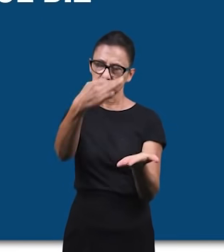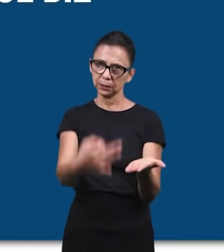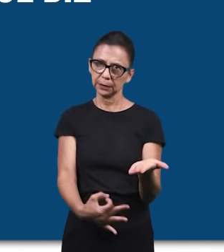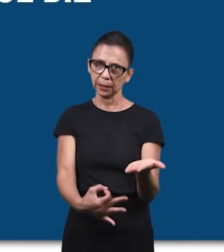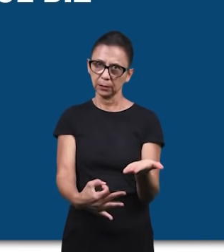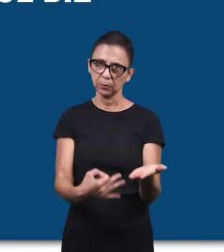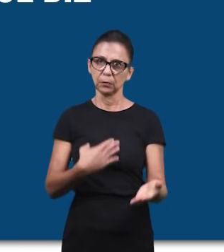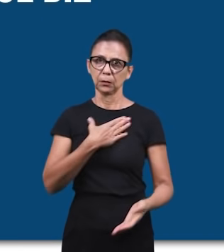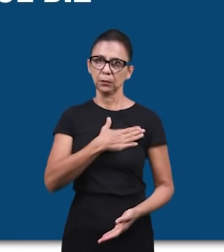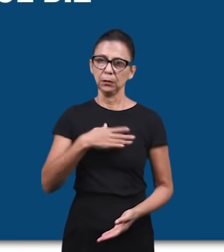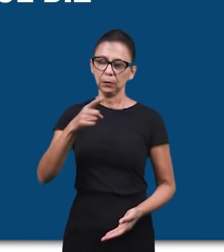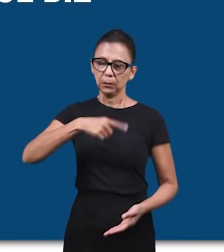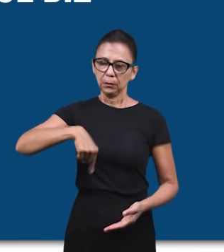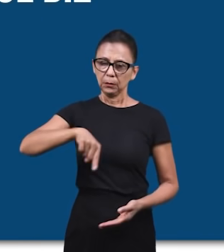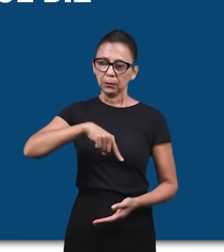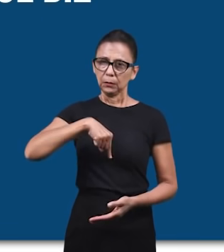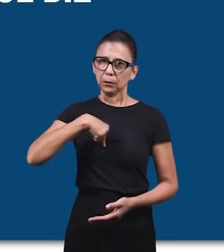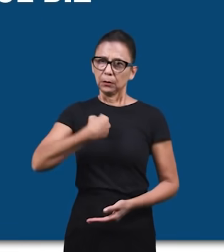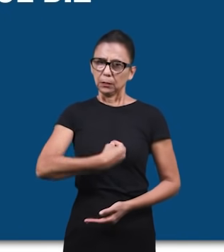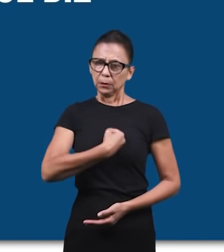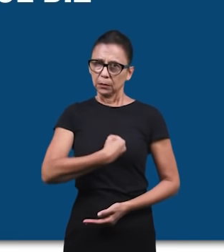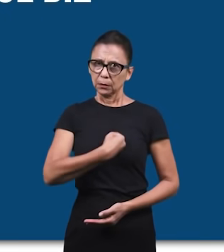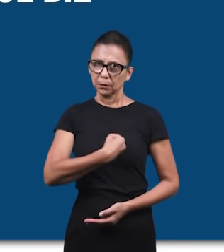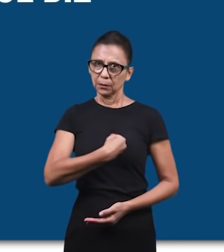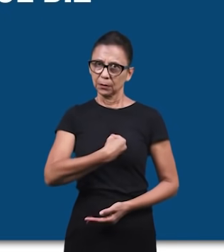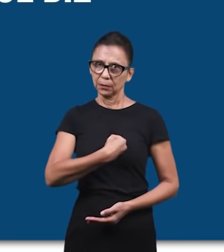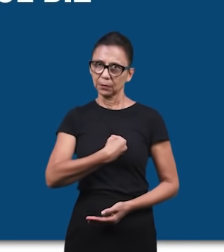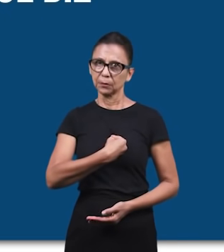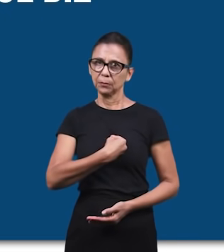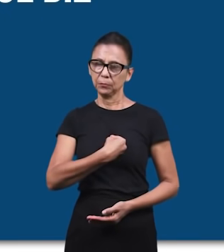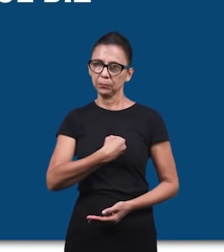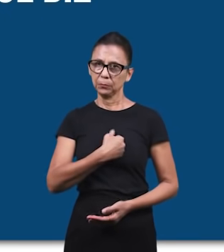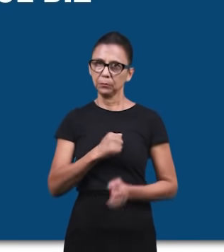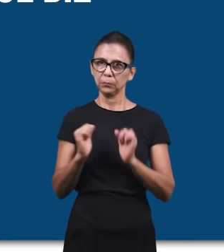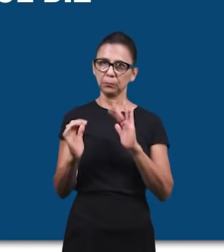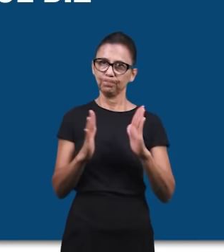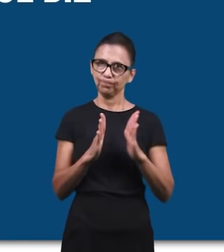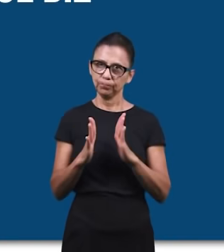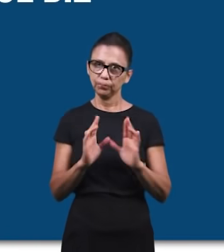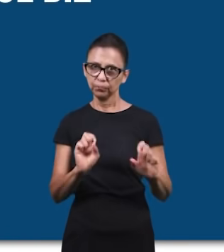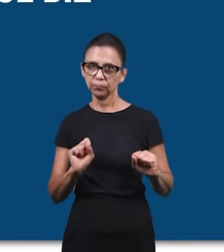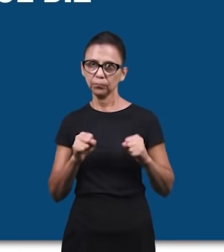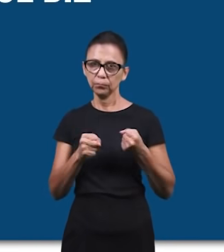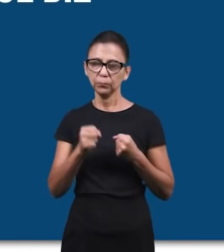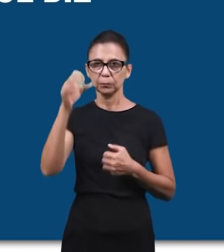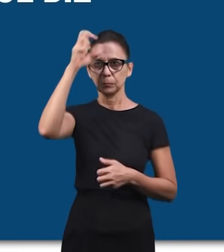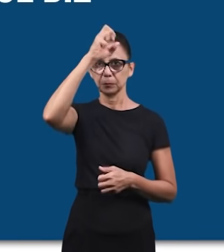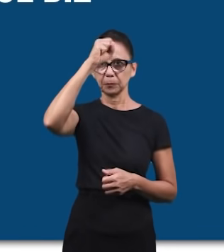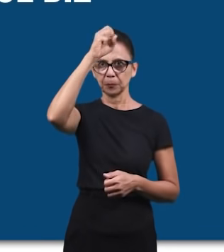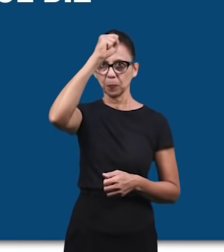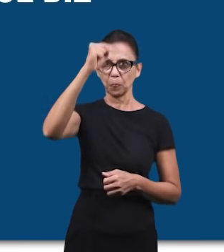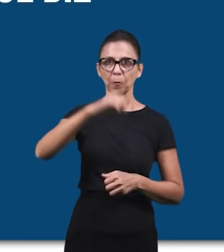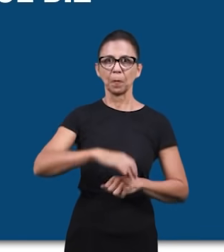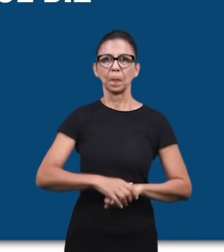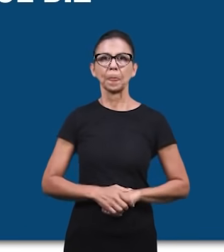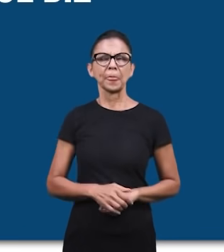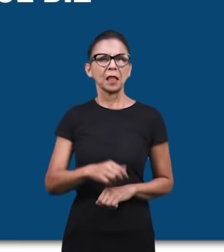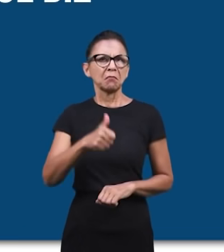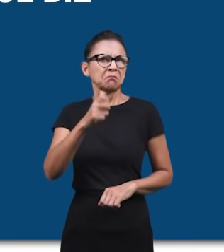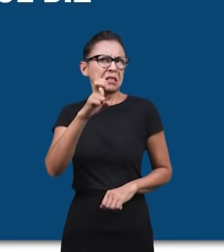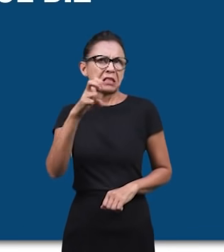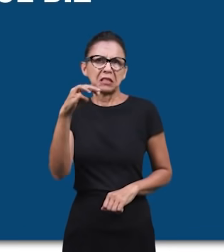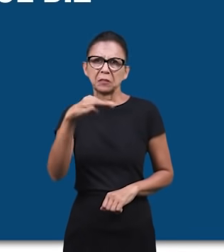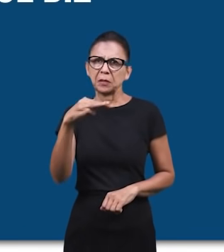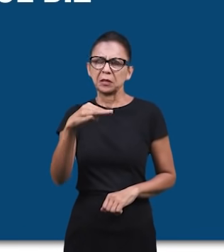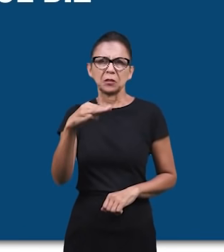igreja participassem dessa busca, desse esforço de aprendizagem. Gaste cerca de 15 minutos ou meia